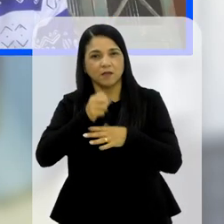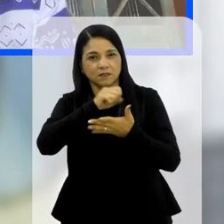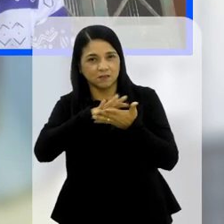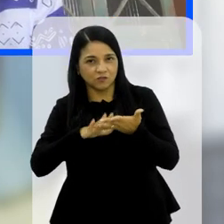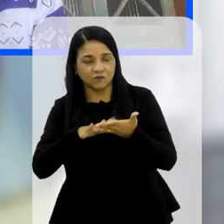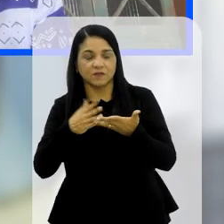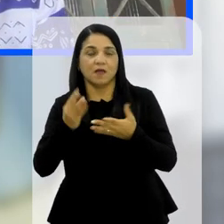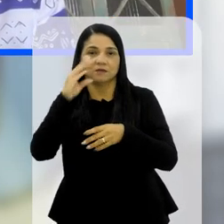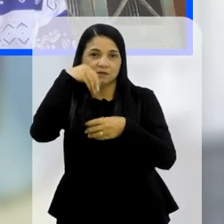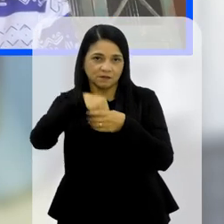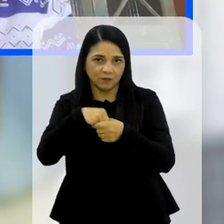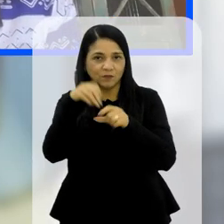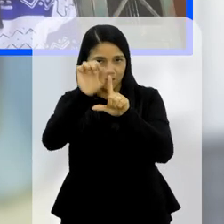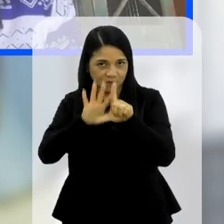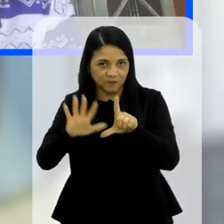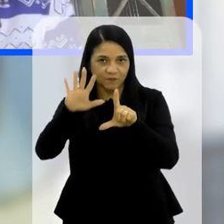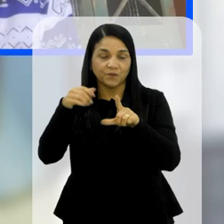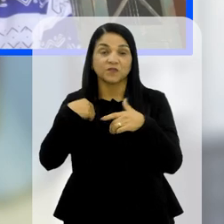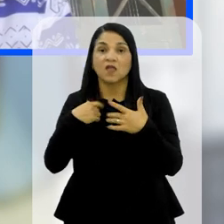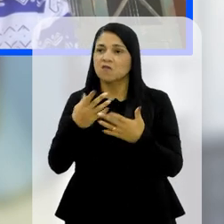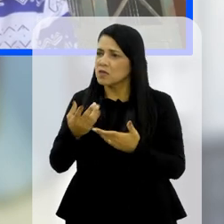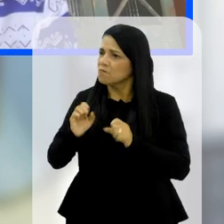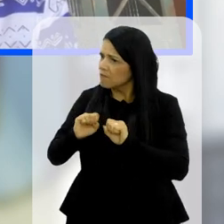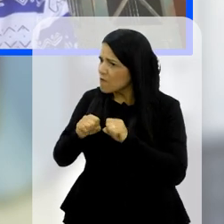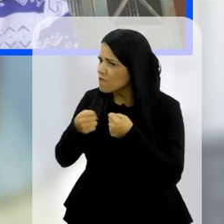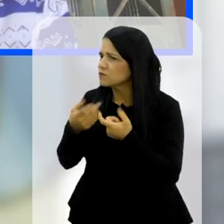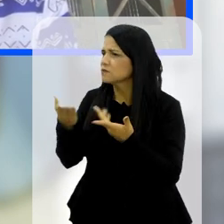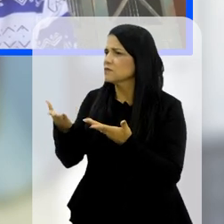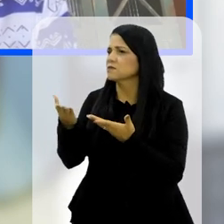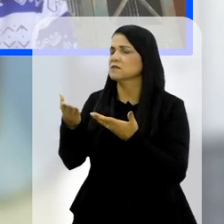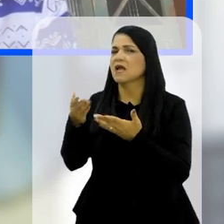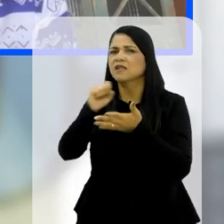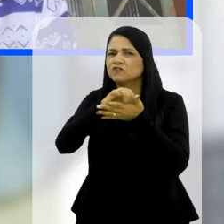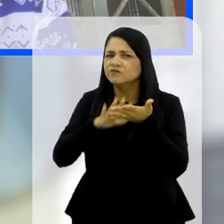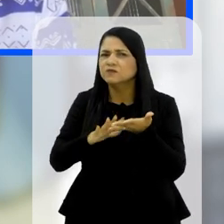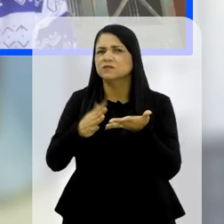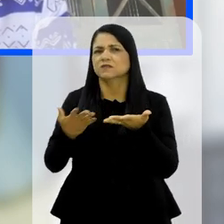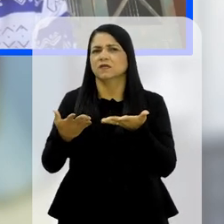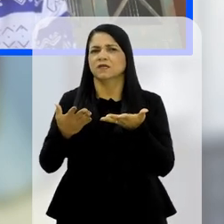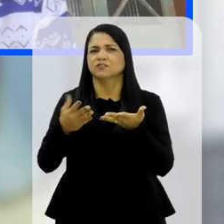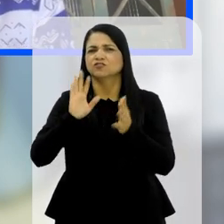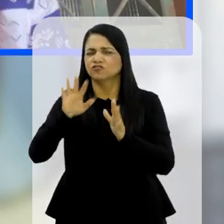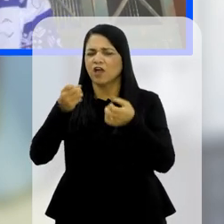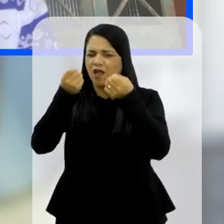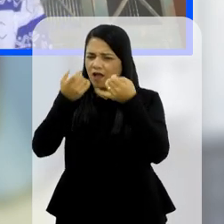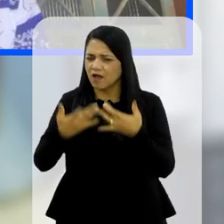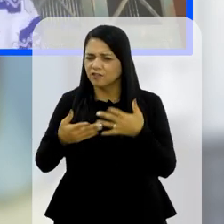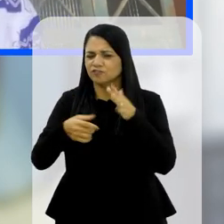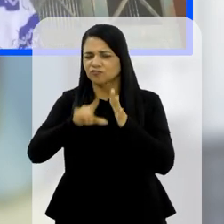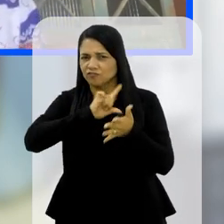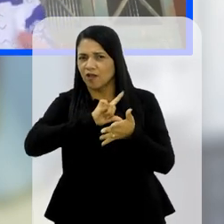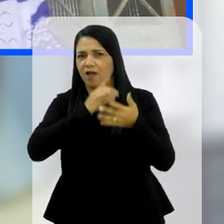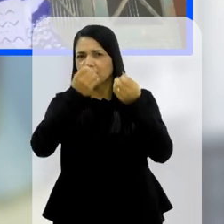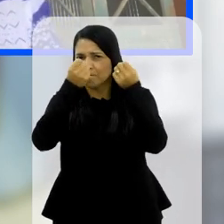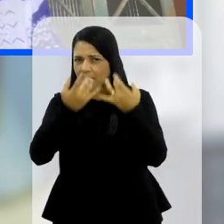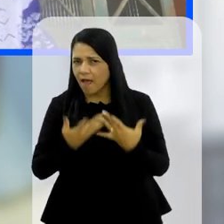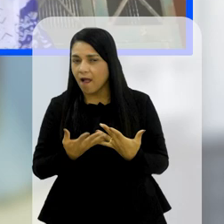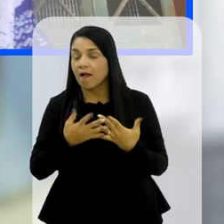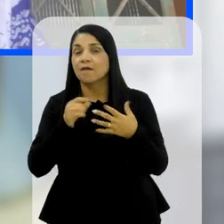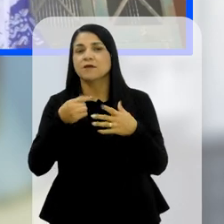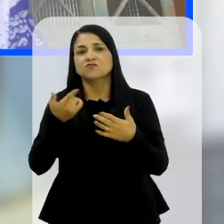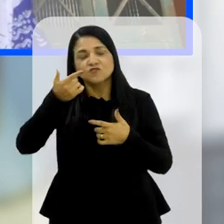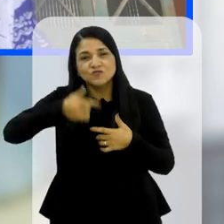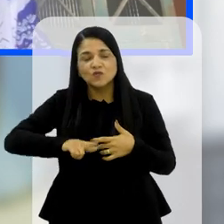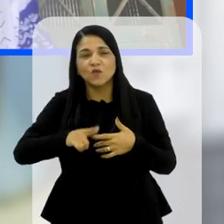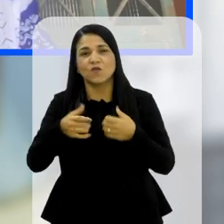também internamente. Pois é, eu queria reforçar justamente sobre isso, sobre essas atividades. Eu sei que a gente falou um pouquinho no bloco anterior, mas eu queria que a gente voltasse